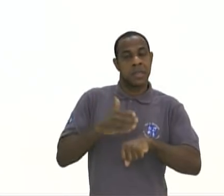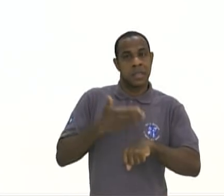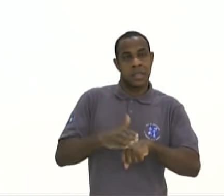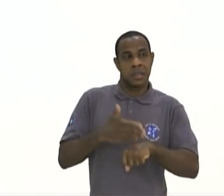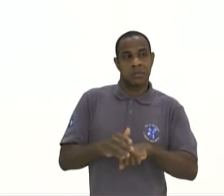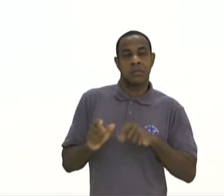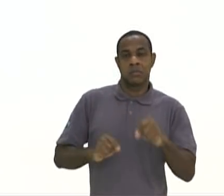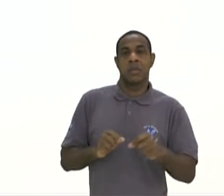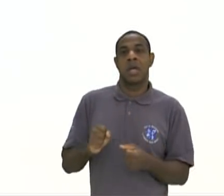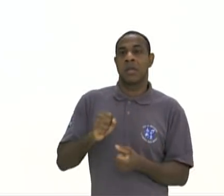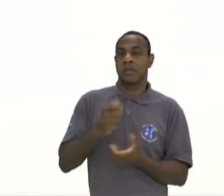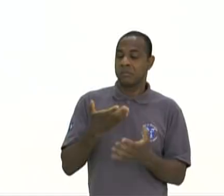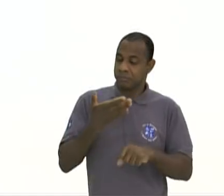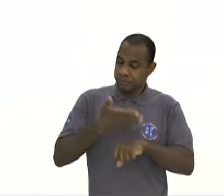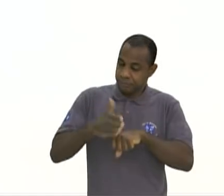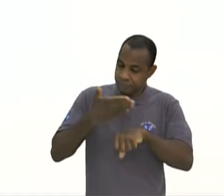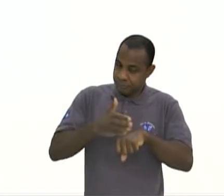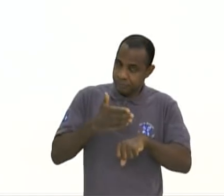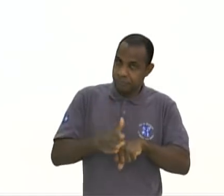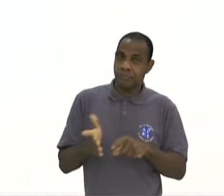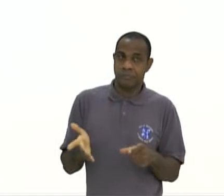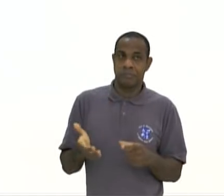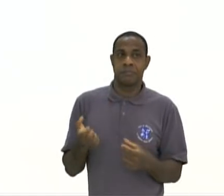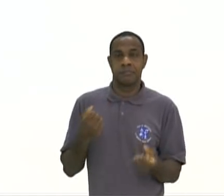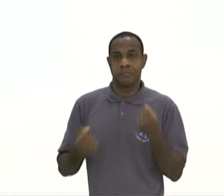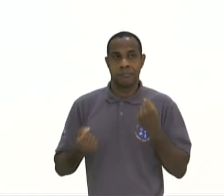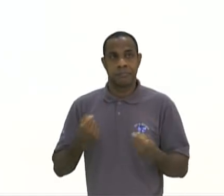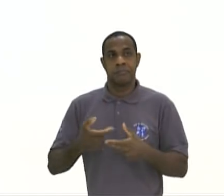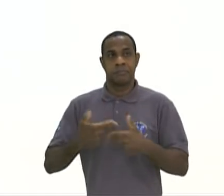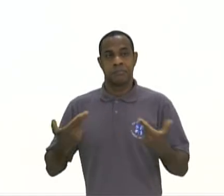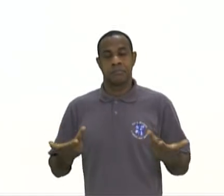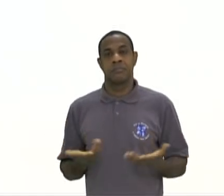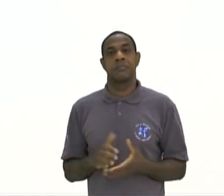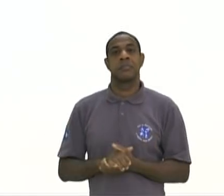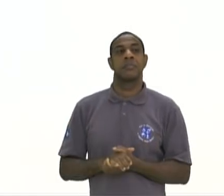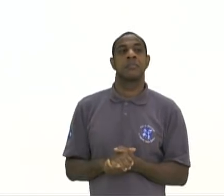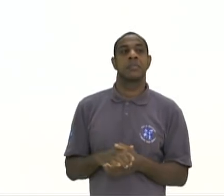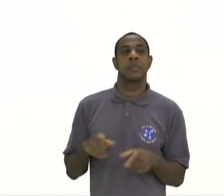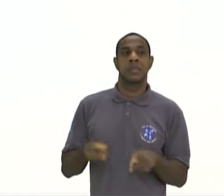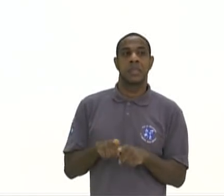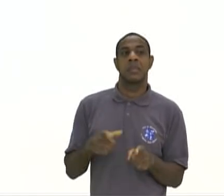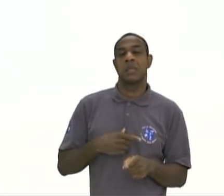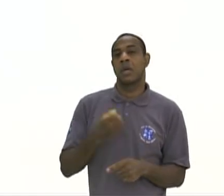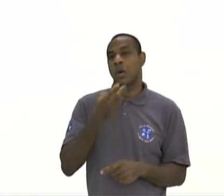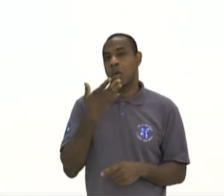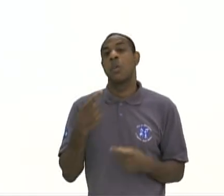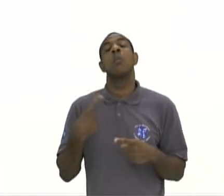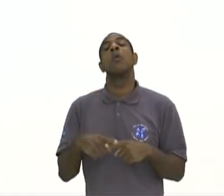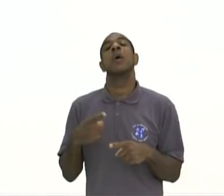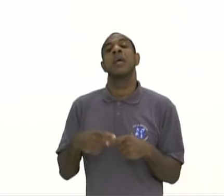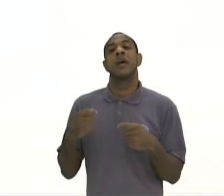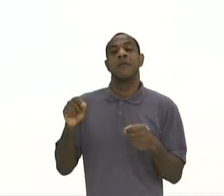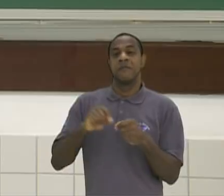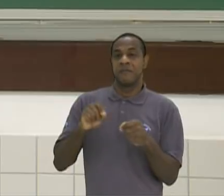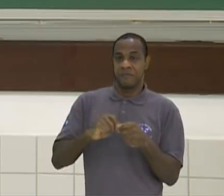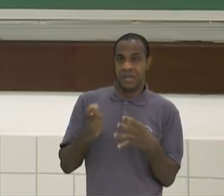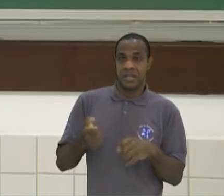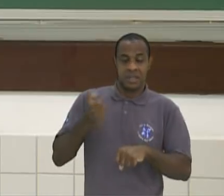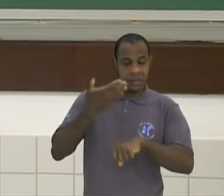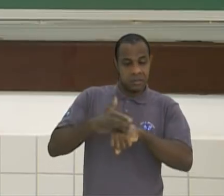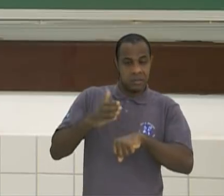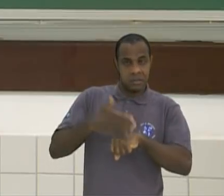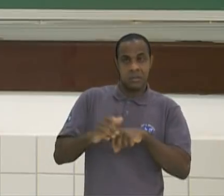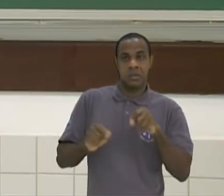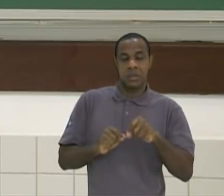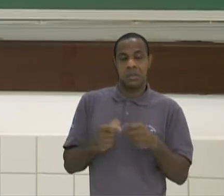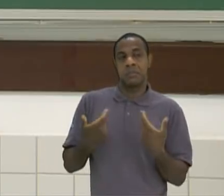desta atividade, da antiginástica, nós chegamos aos benefícios e ao porquê de estar realizando. Então, sempre a questão do autoconhecimento,